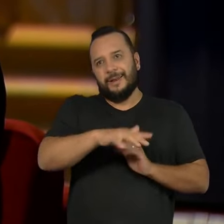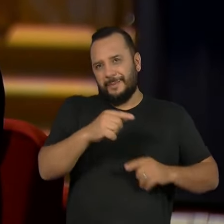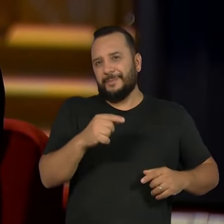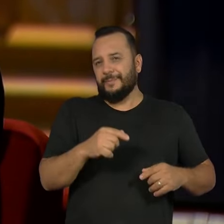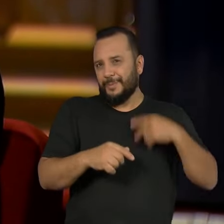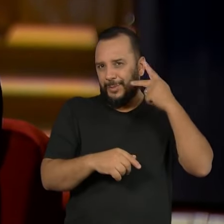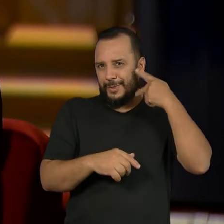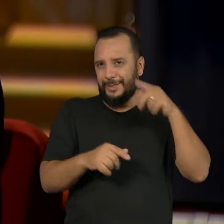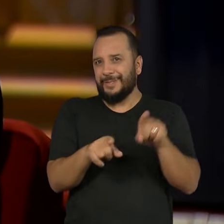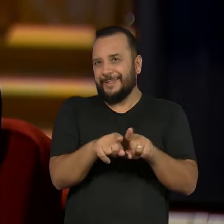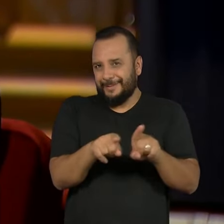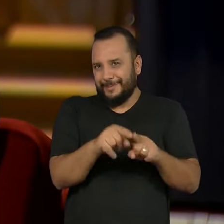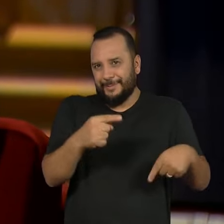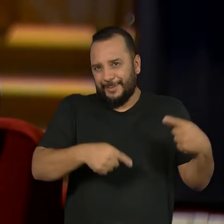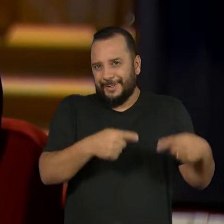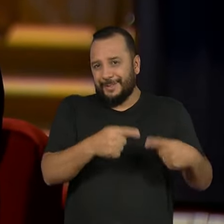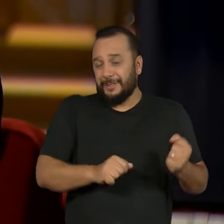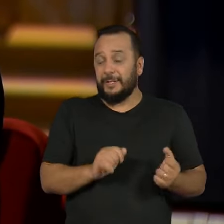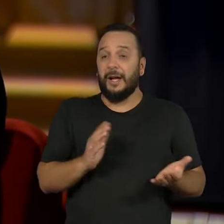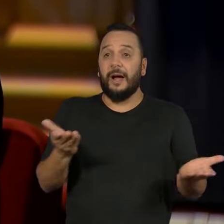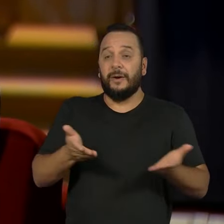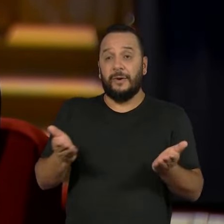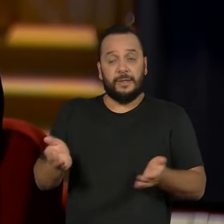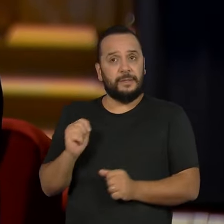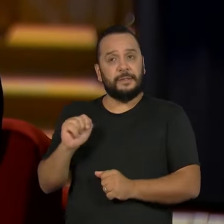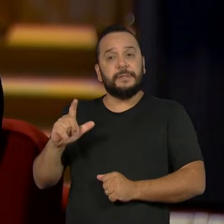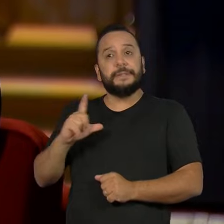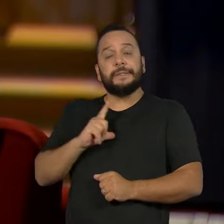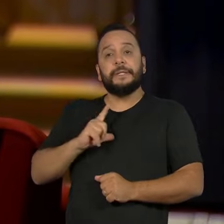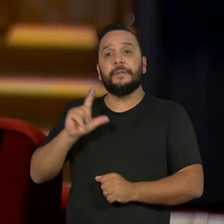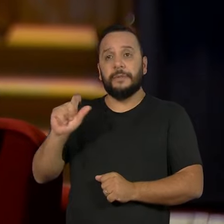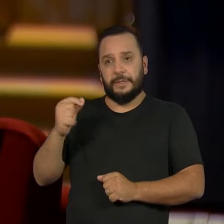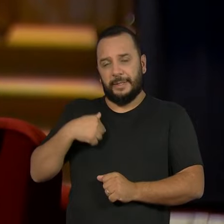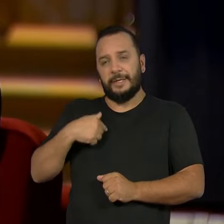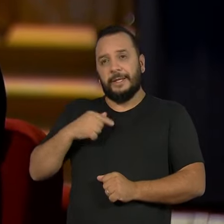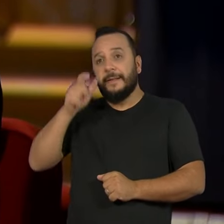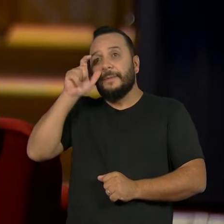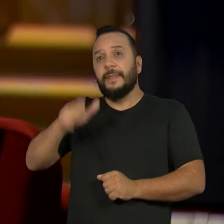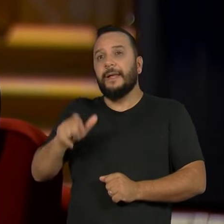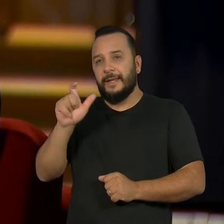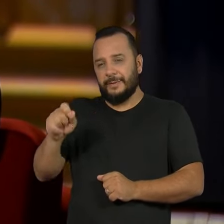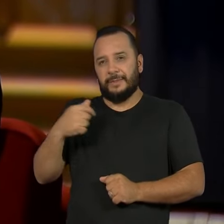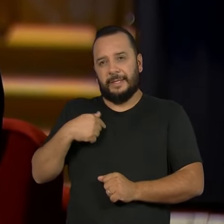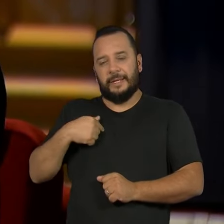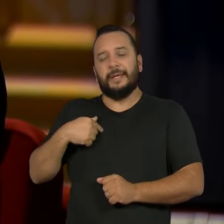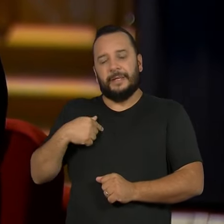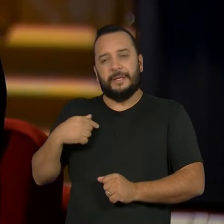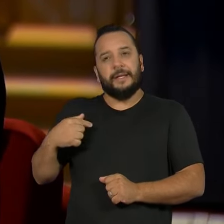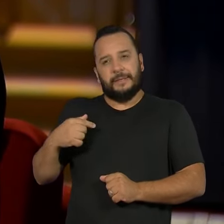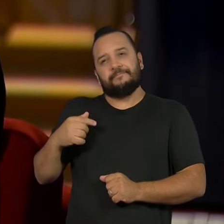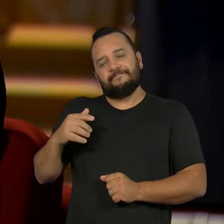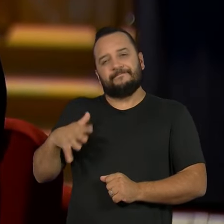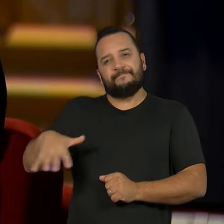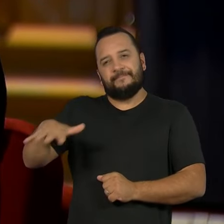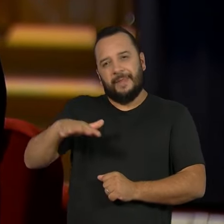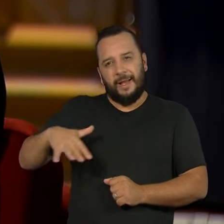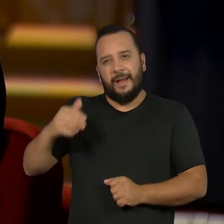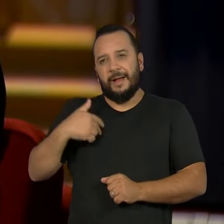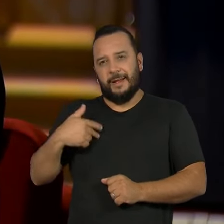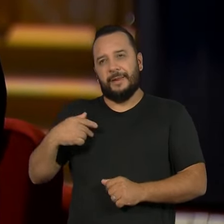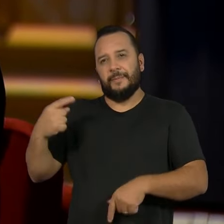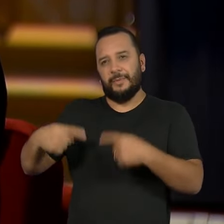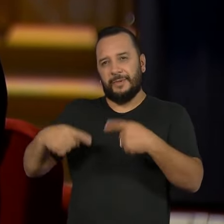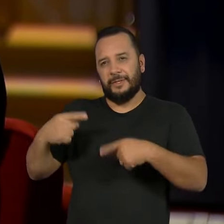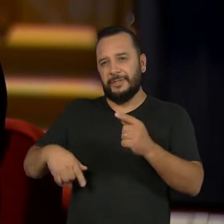eh dessa maior interesse pela política fundamentalmente a gente tá olhando um corte ali eh eh da do